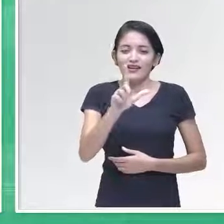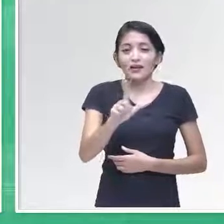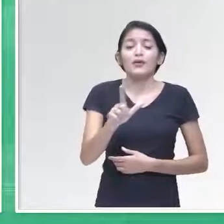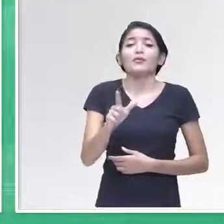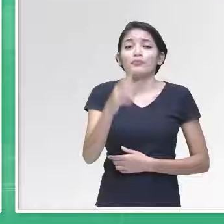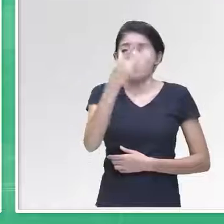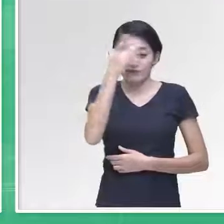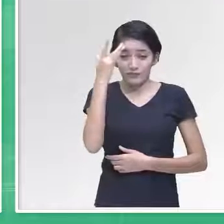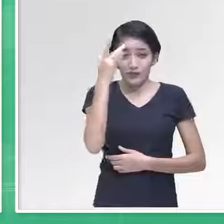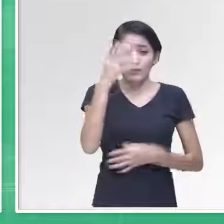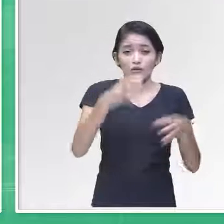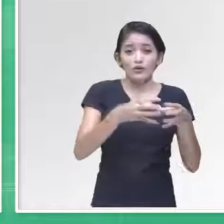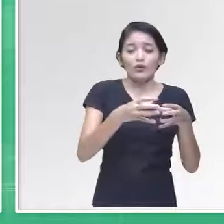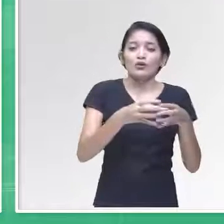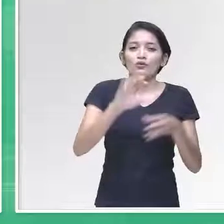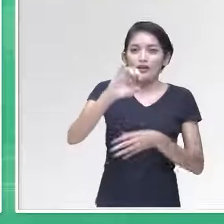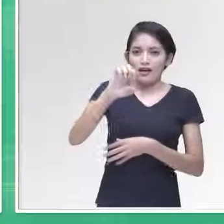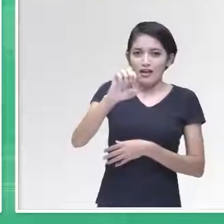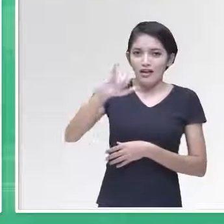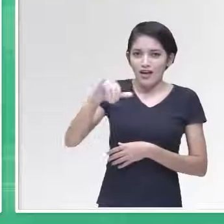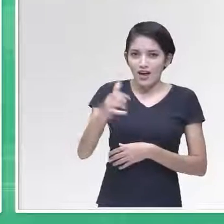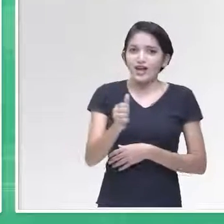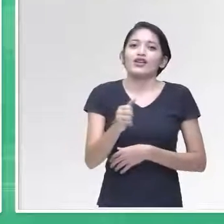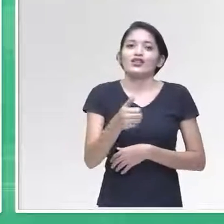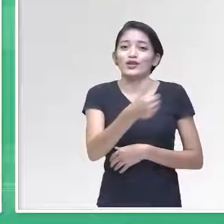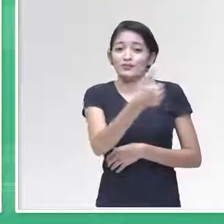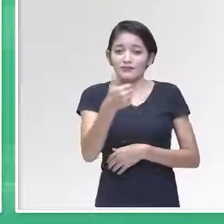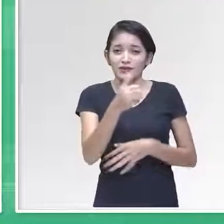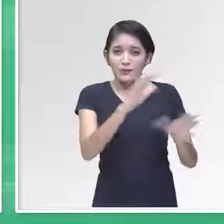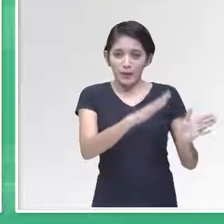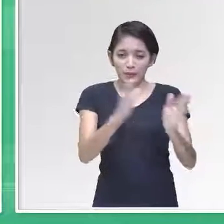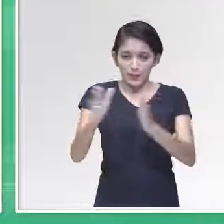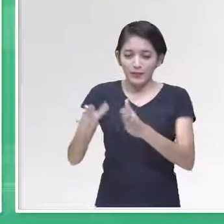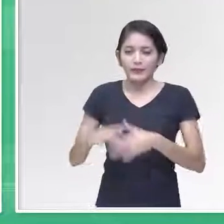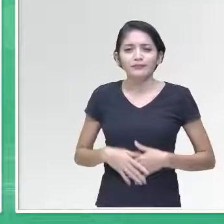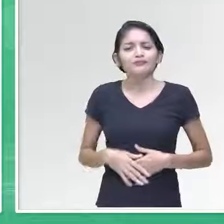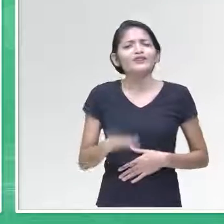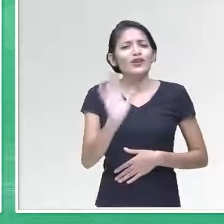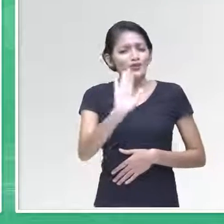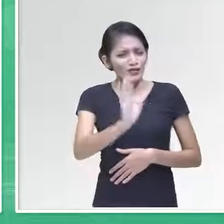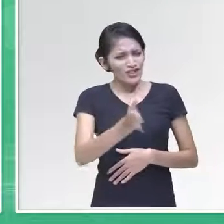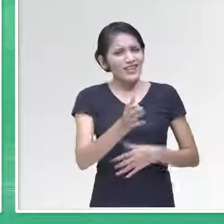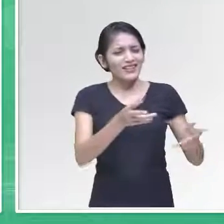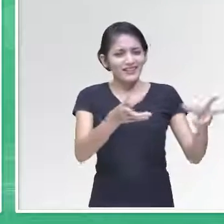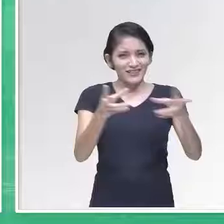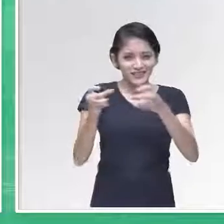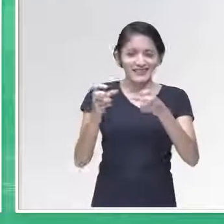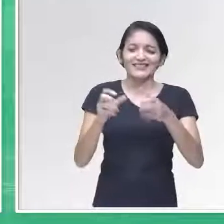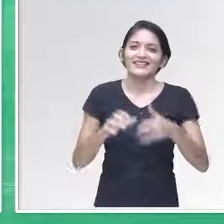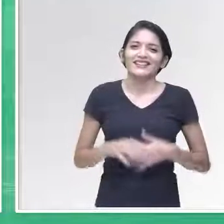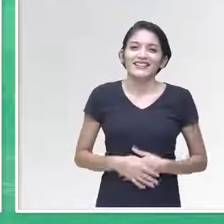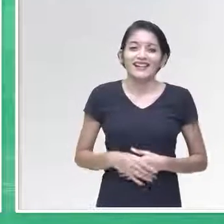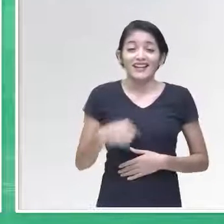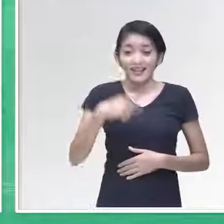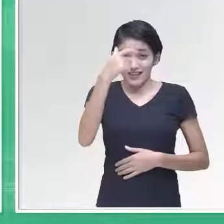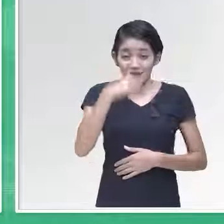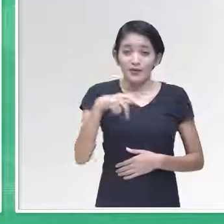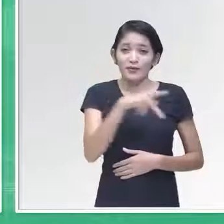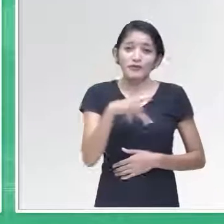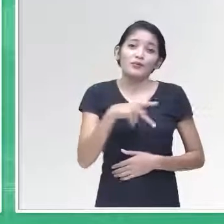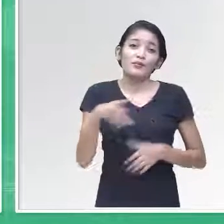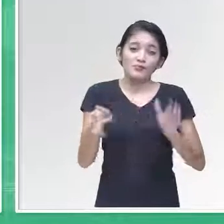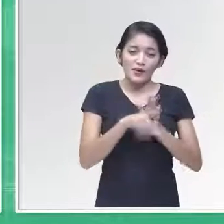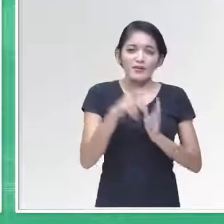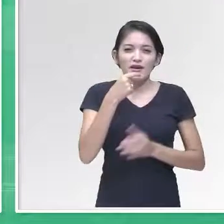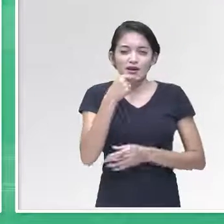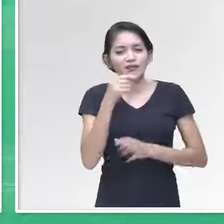11ª etapa da EJA, da Educação de Jovens e Adultos. E como vocês devem ter percebido, né, eu serei o professor de língua inglesa durante